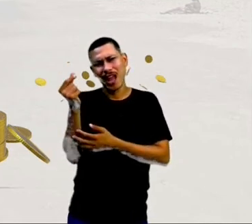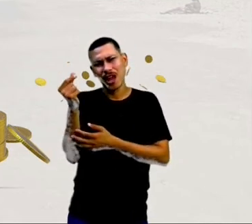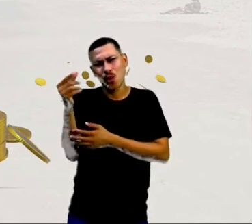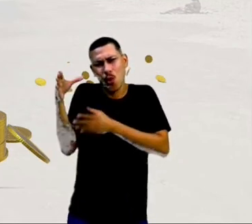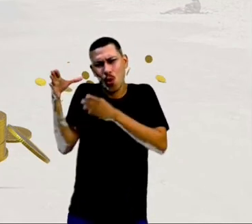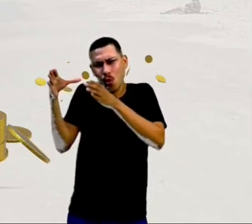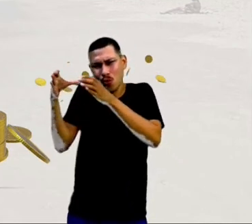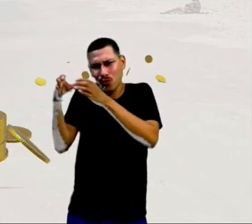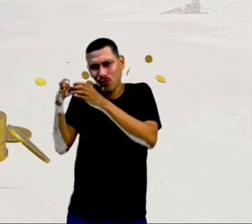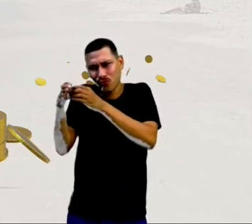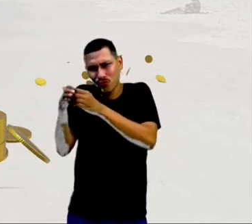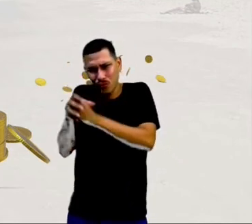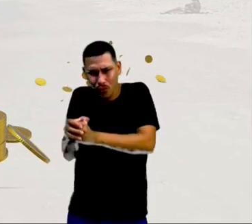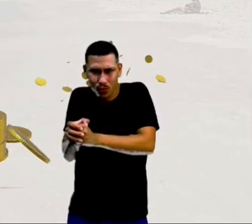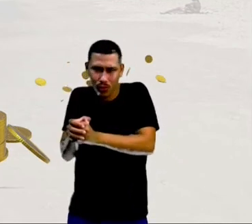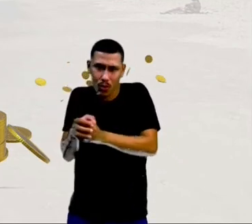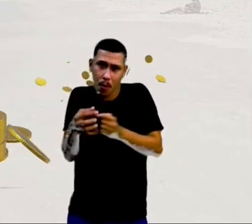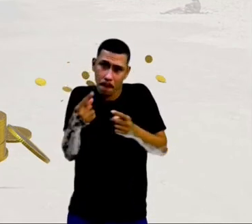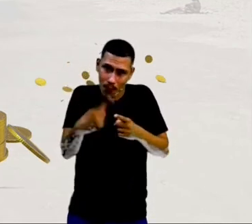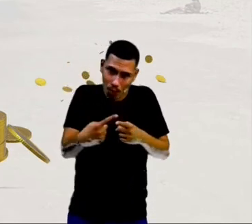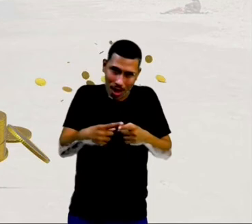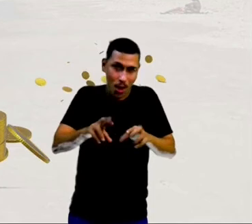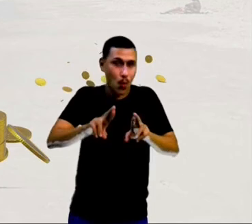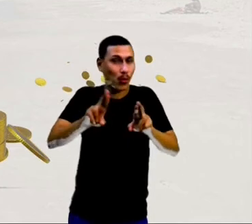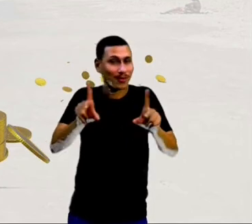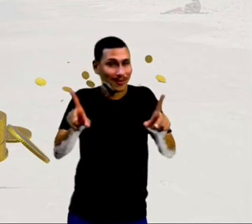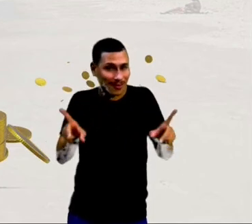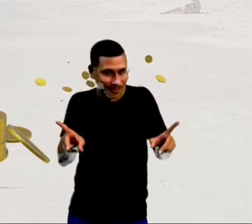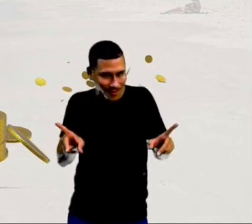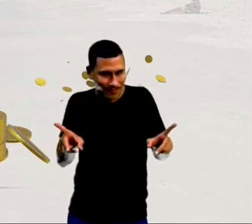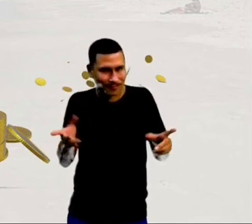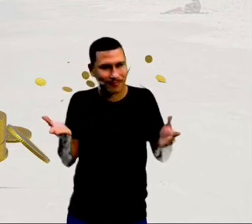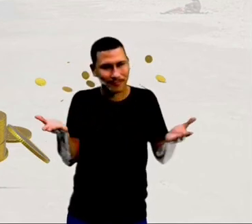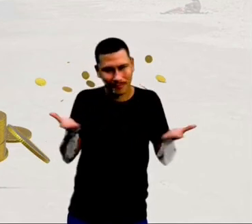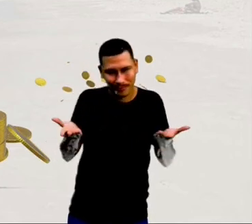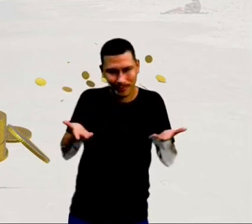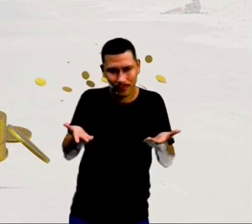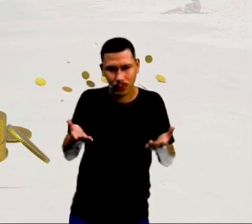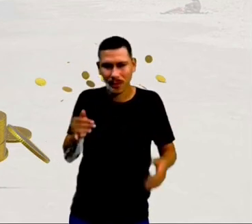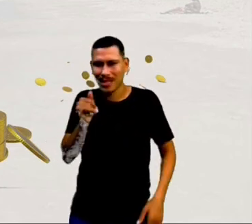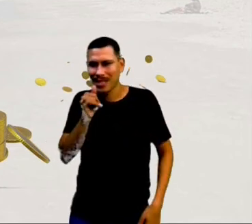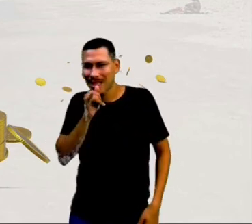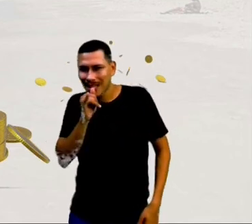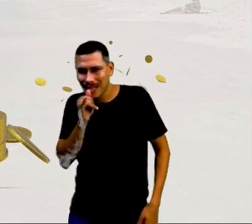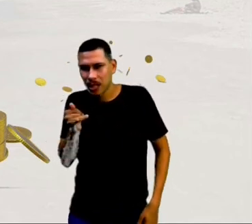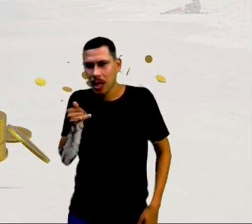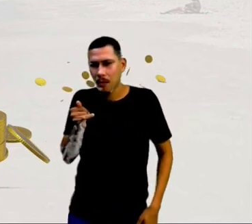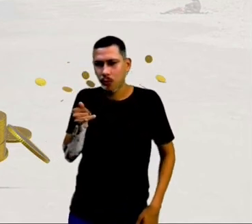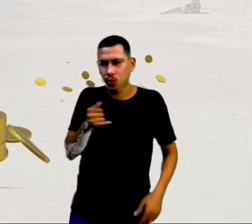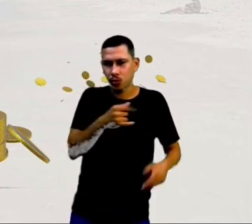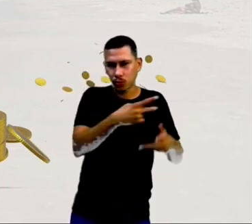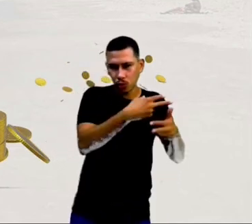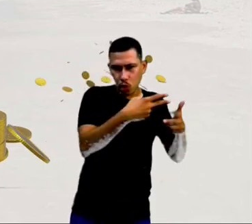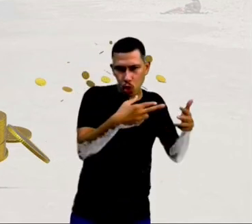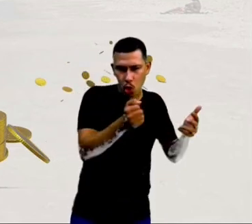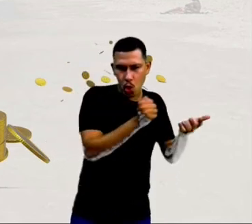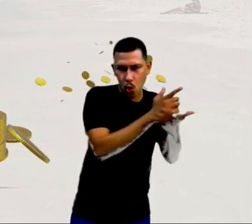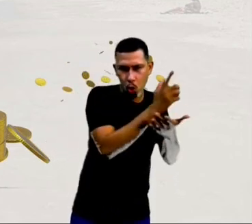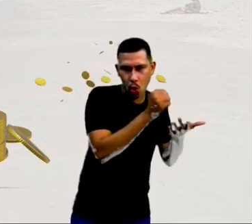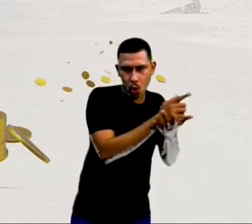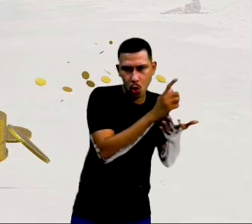não é uma grandeza diretamente proporcional. Ao contrário, à medida que eu aumento o número de coisas que eu estou